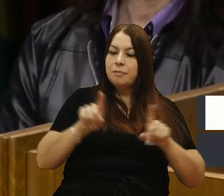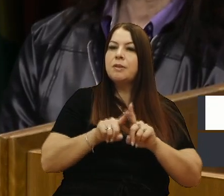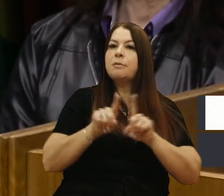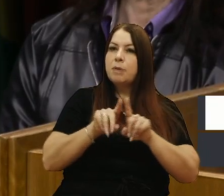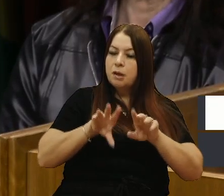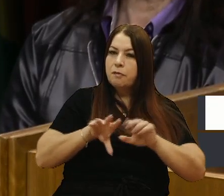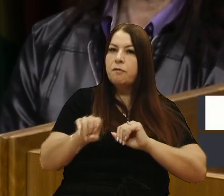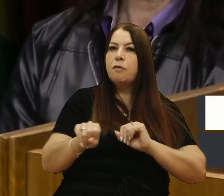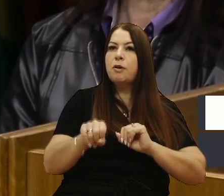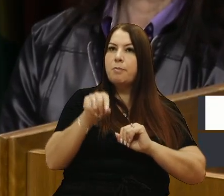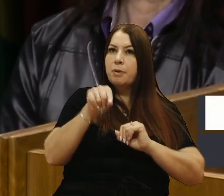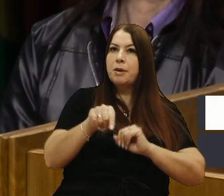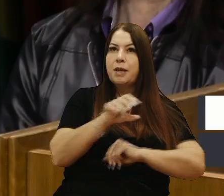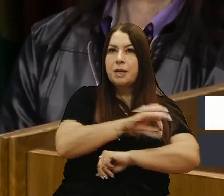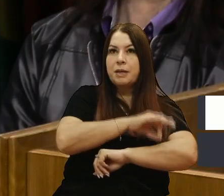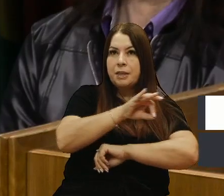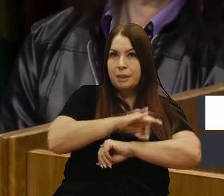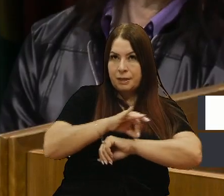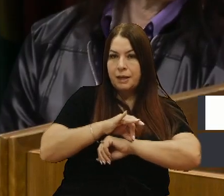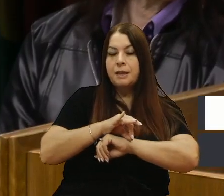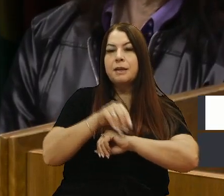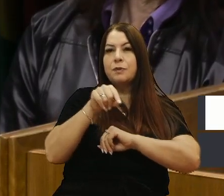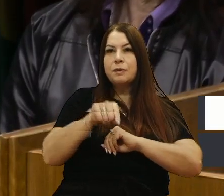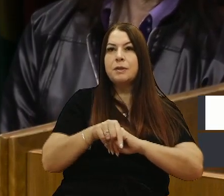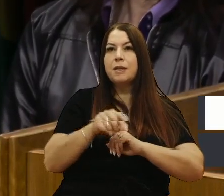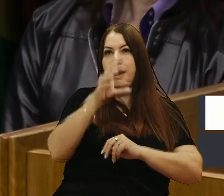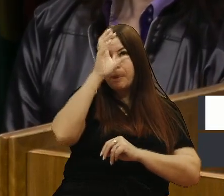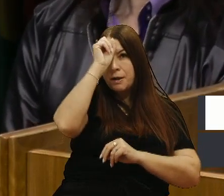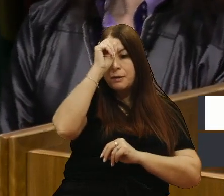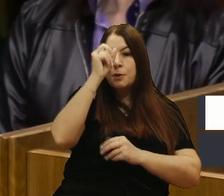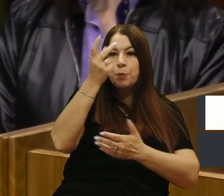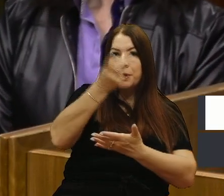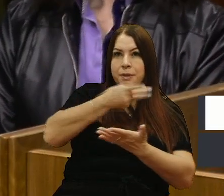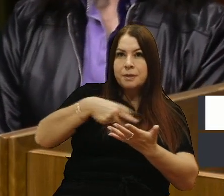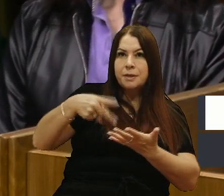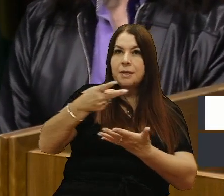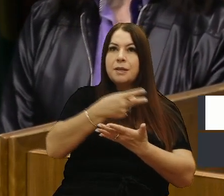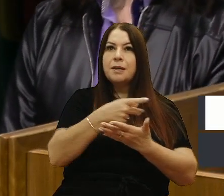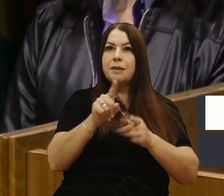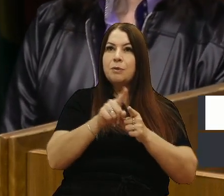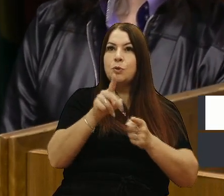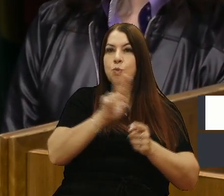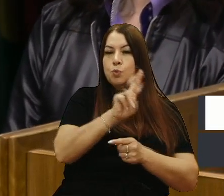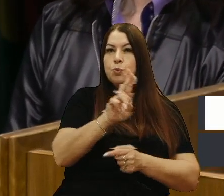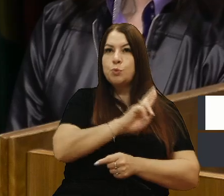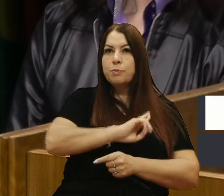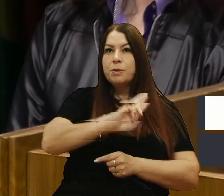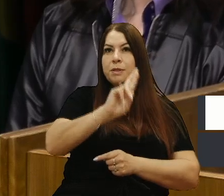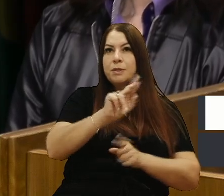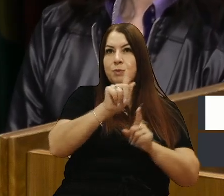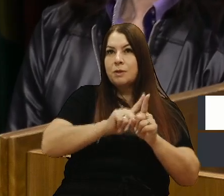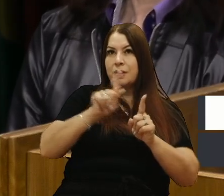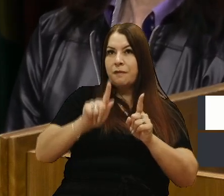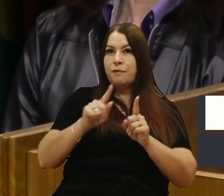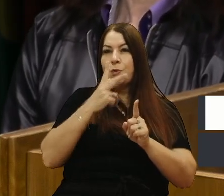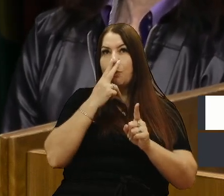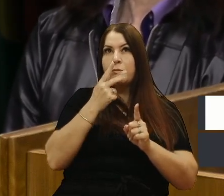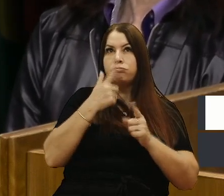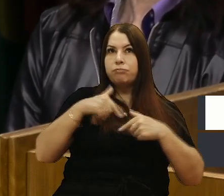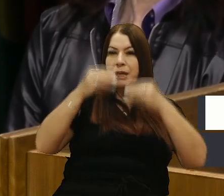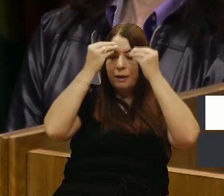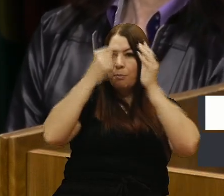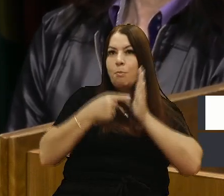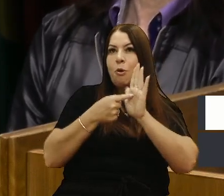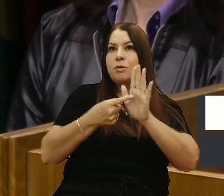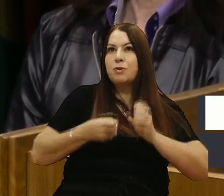se formam arquitetos e urbanistas que aprenderam a desenhar e usam a representação gráfica como linguagem, como a forma de